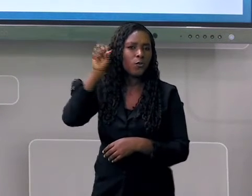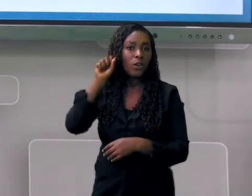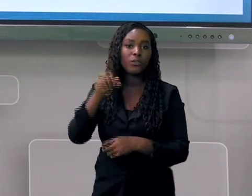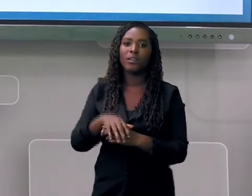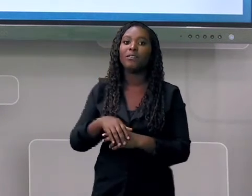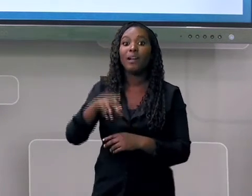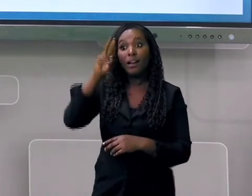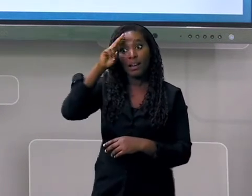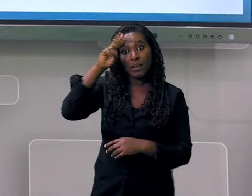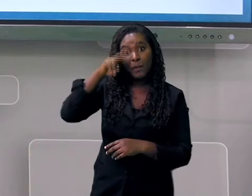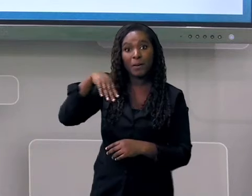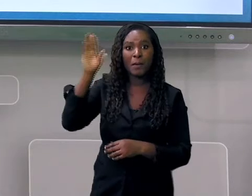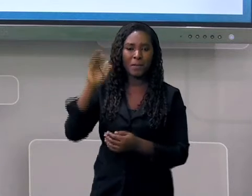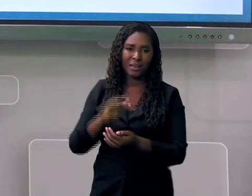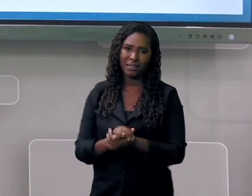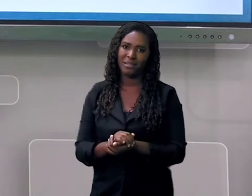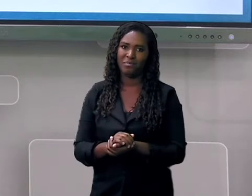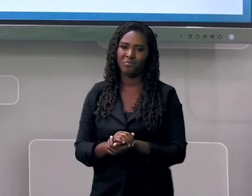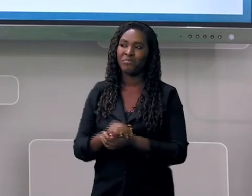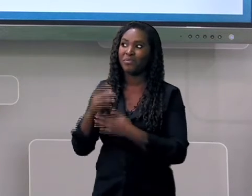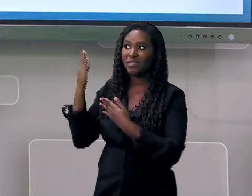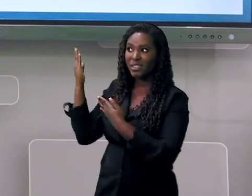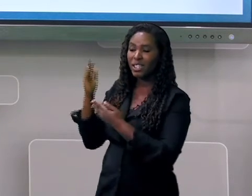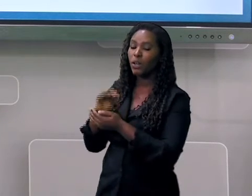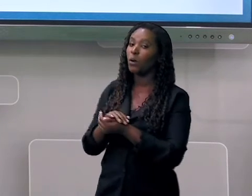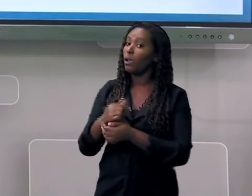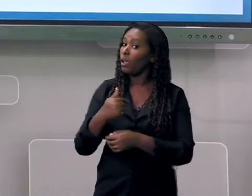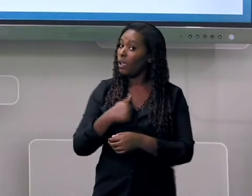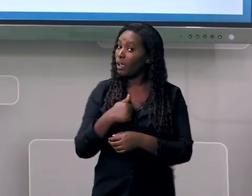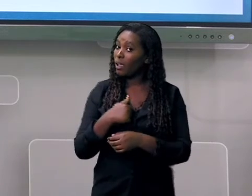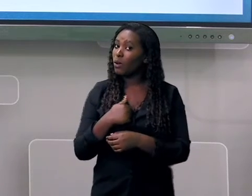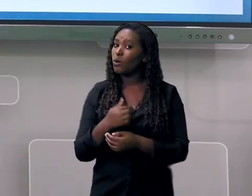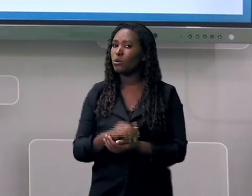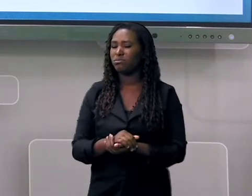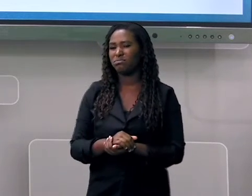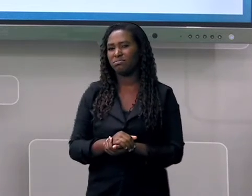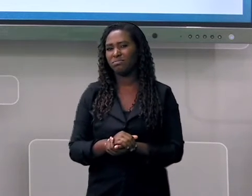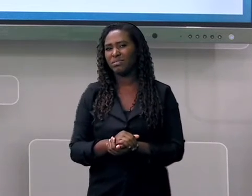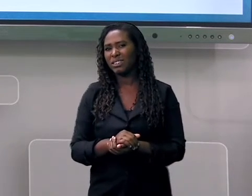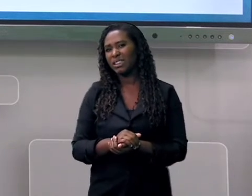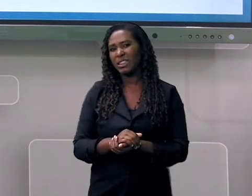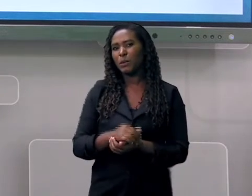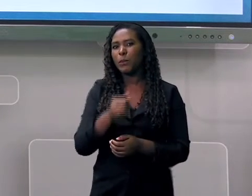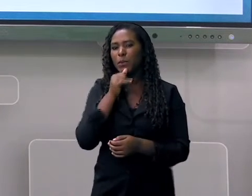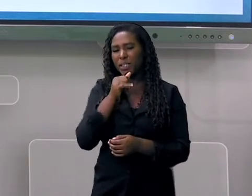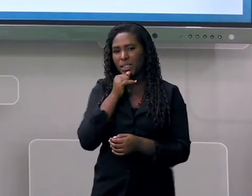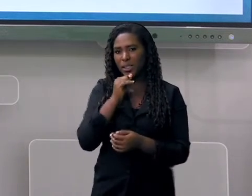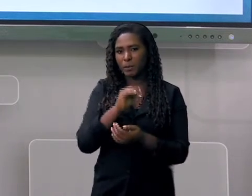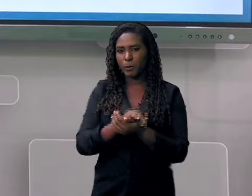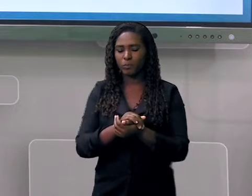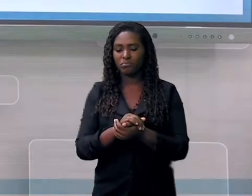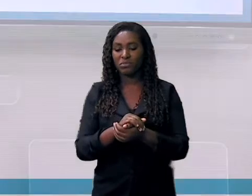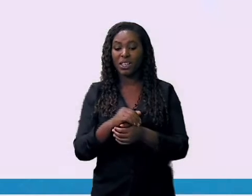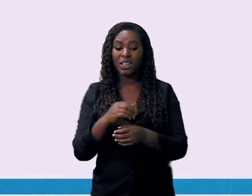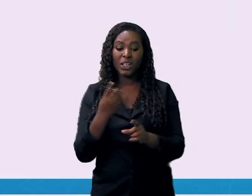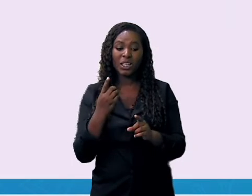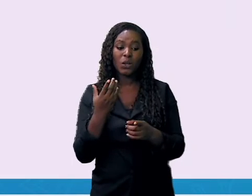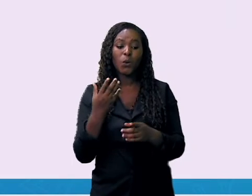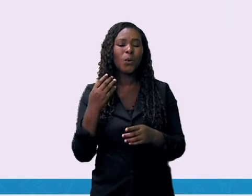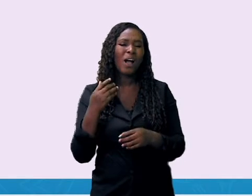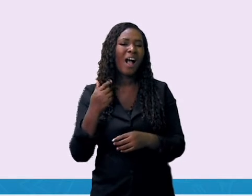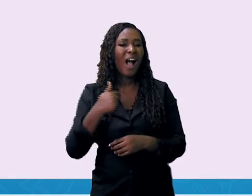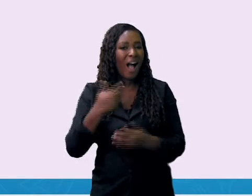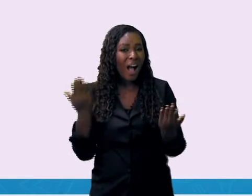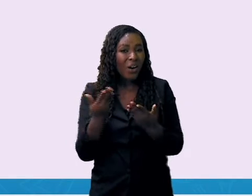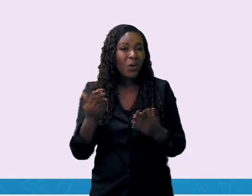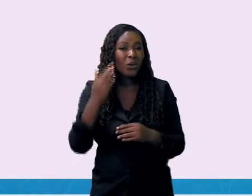pessoal, eu descobri recentemente o autismo no meu filho. E agora? Primeiro, procure um apoio profissional para